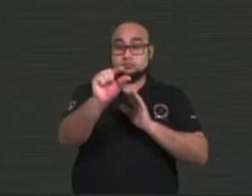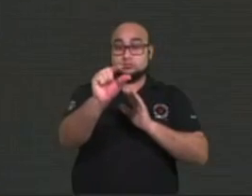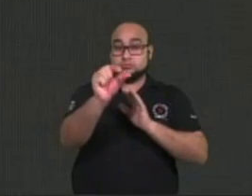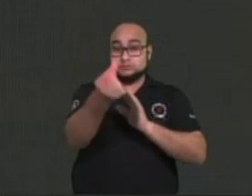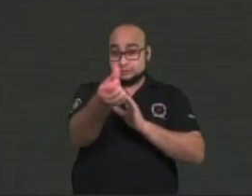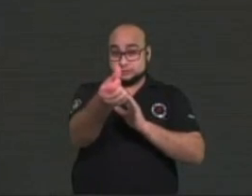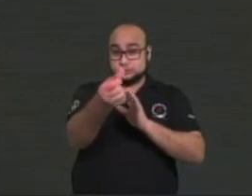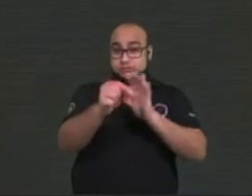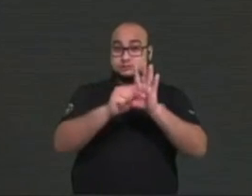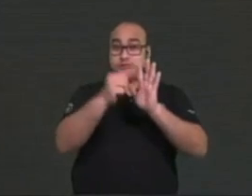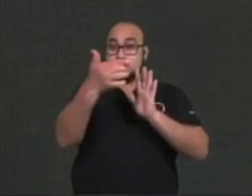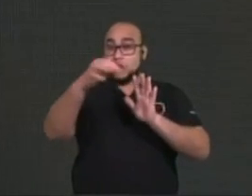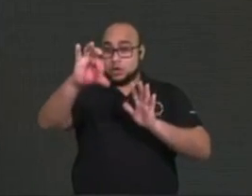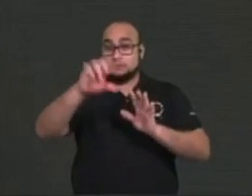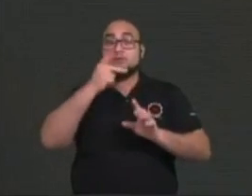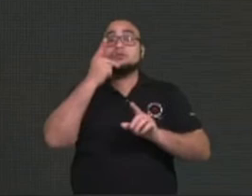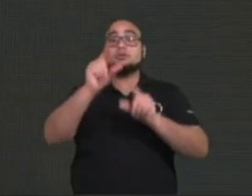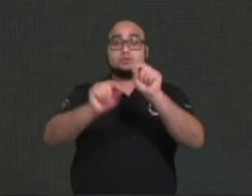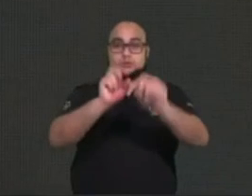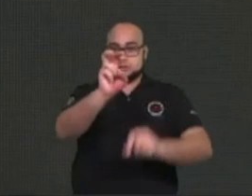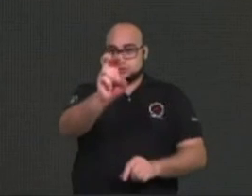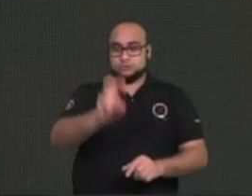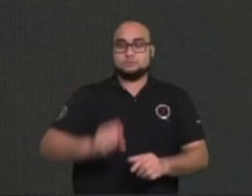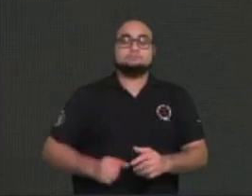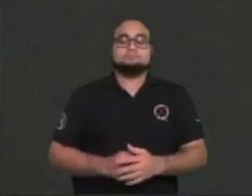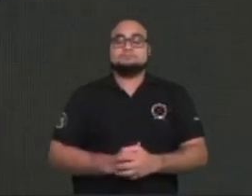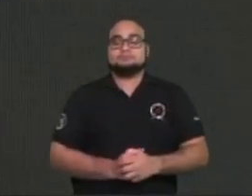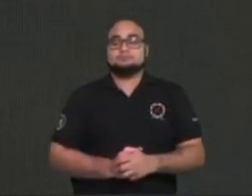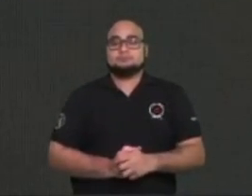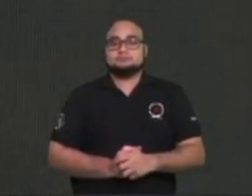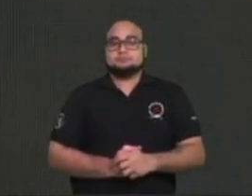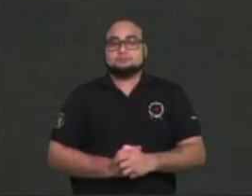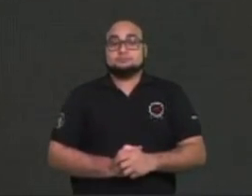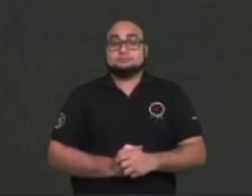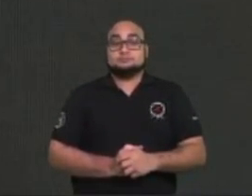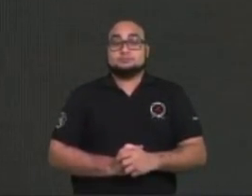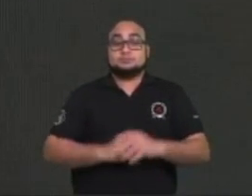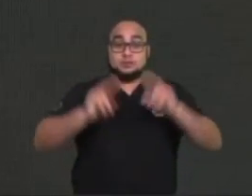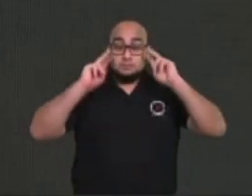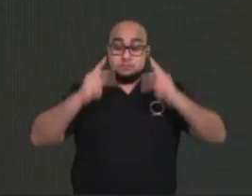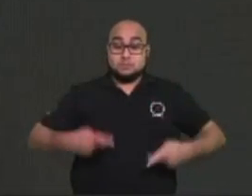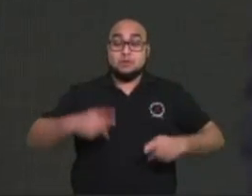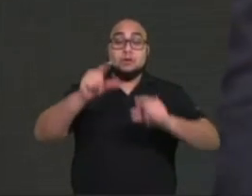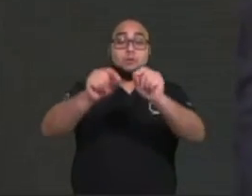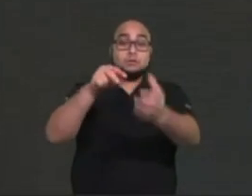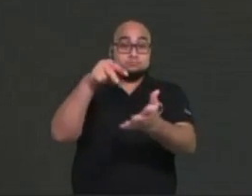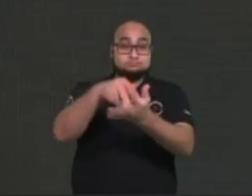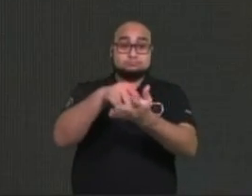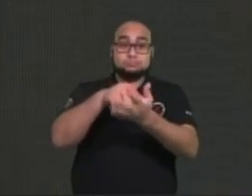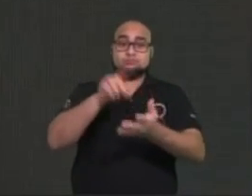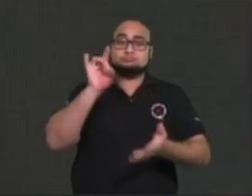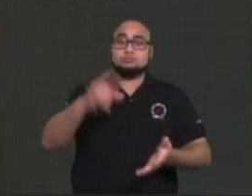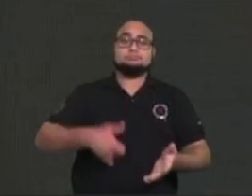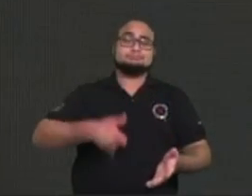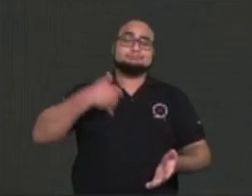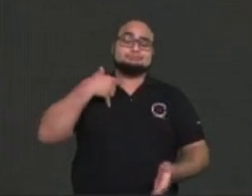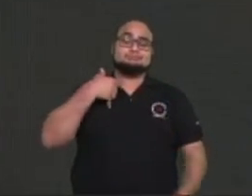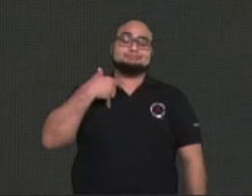diz Todo homem por mais firme que esteja é totalmente vaidade